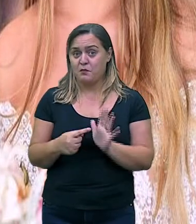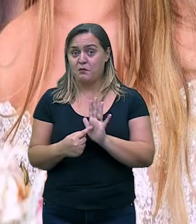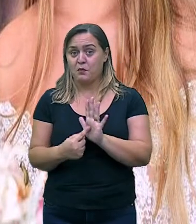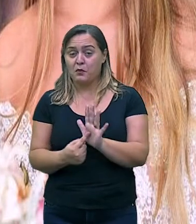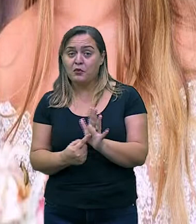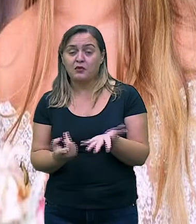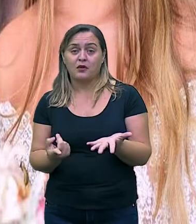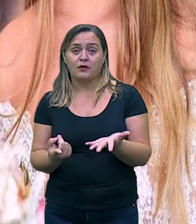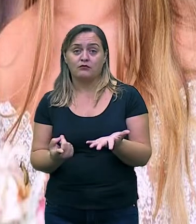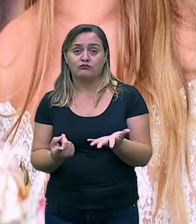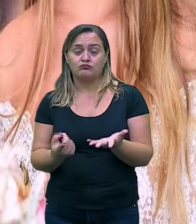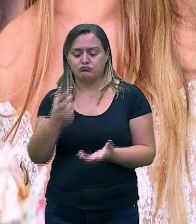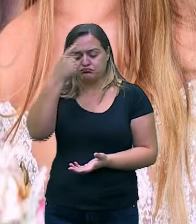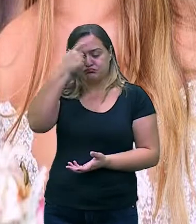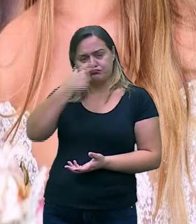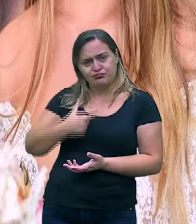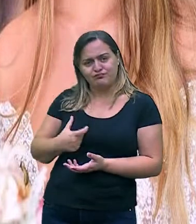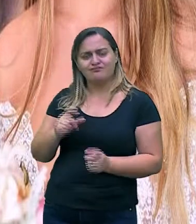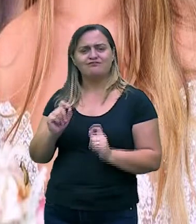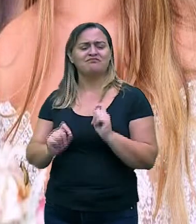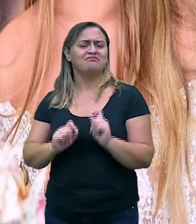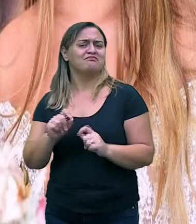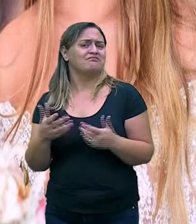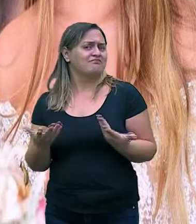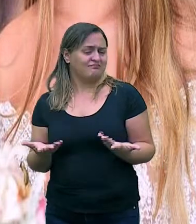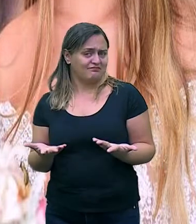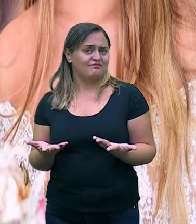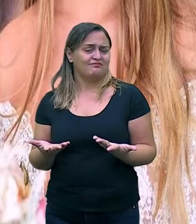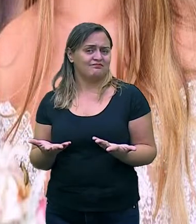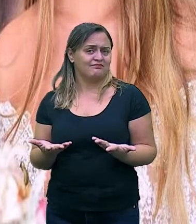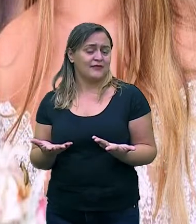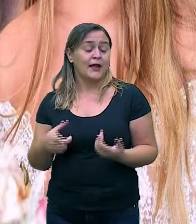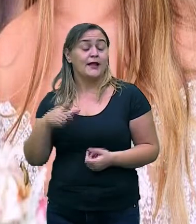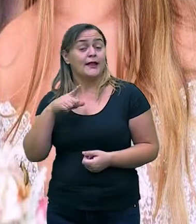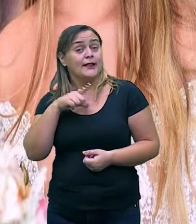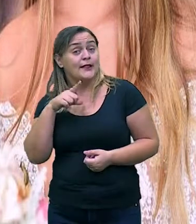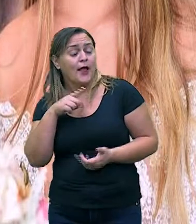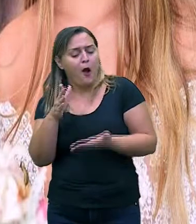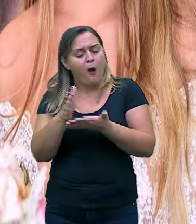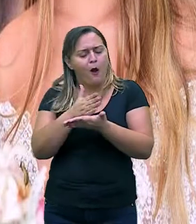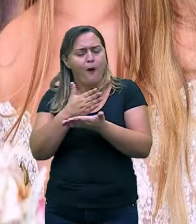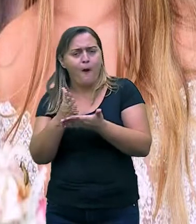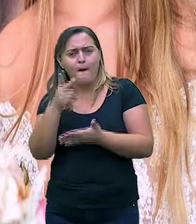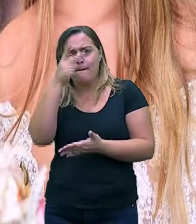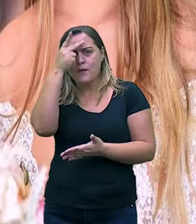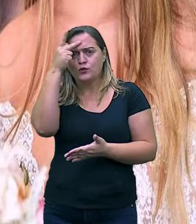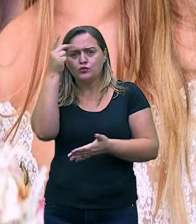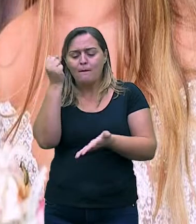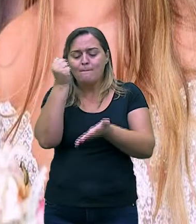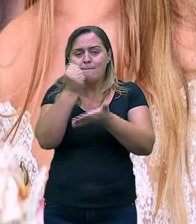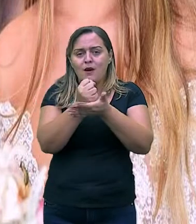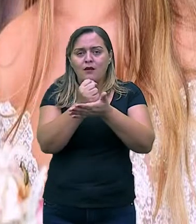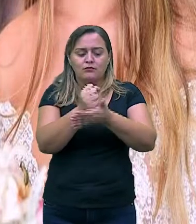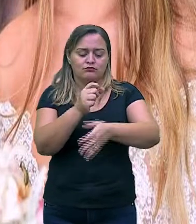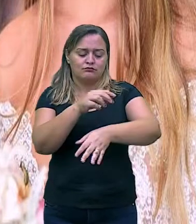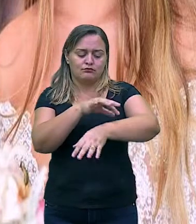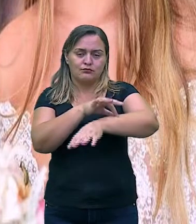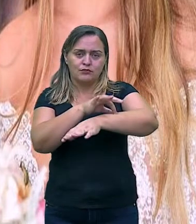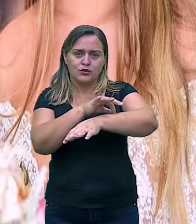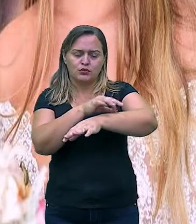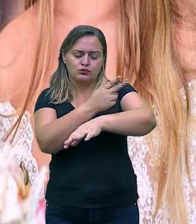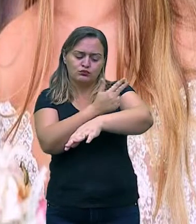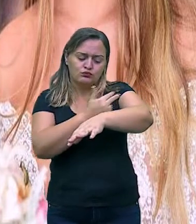personalidade. E há pessoas que também marcam a sua pele para sempre, como nas tatuagens. Outras